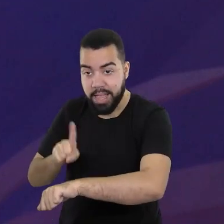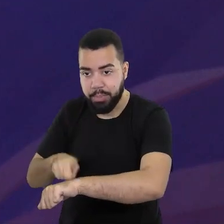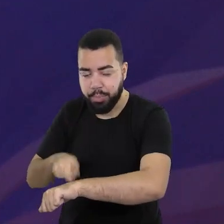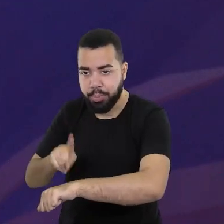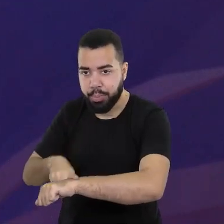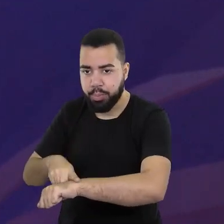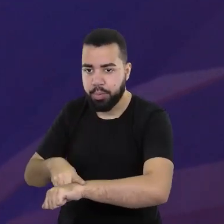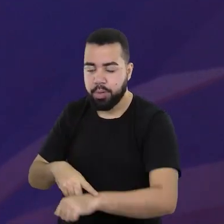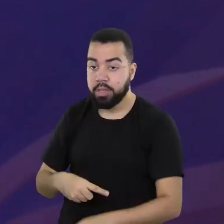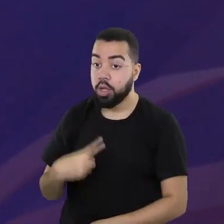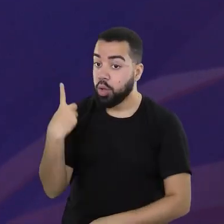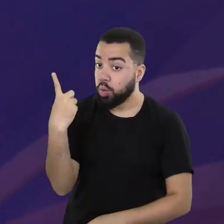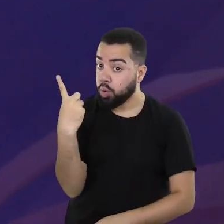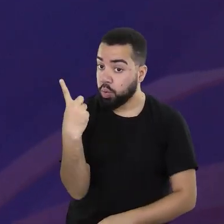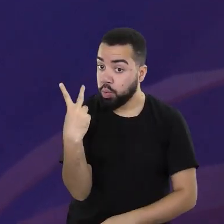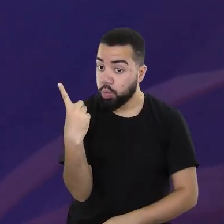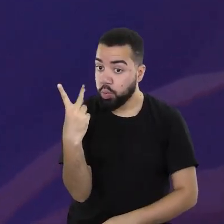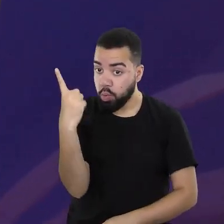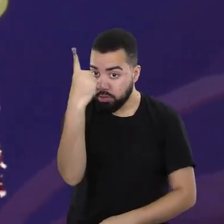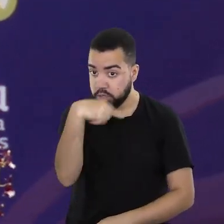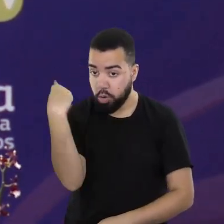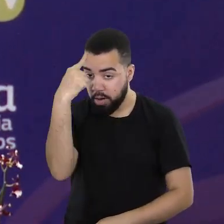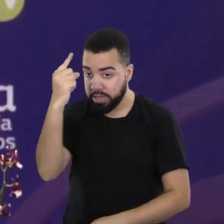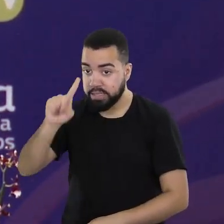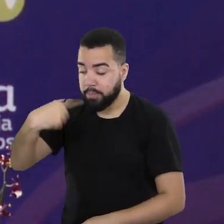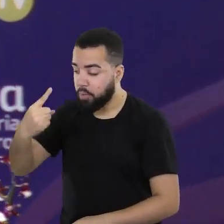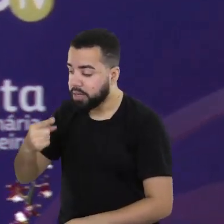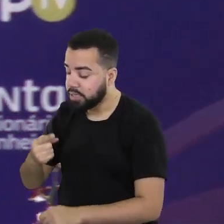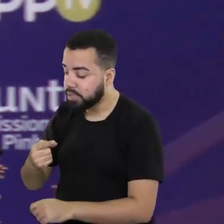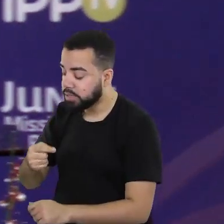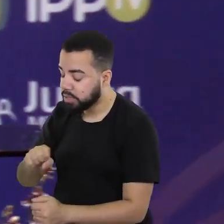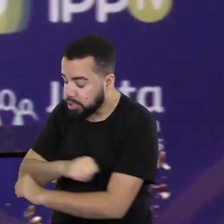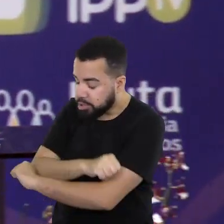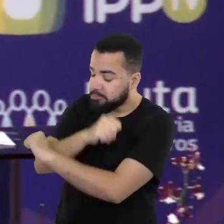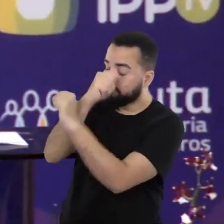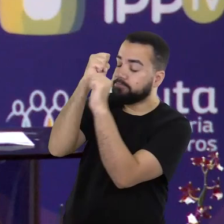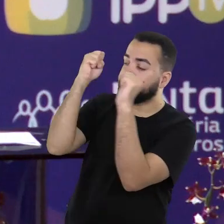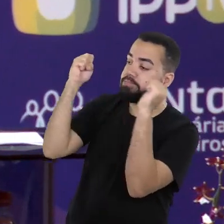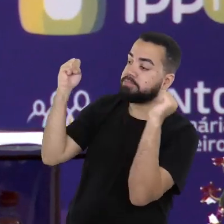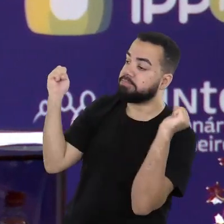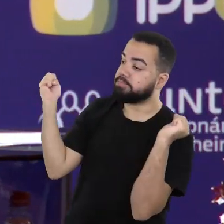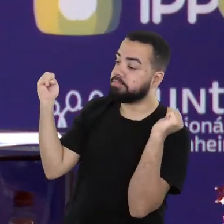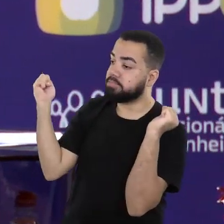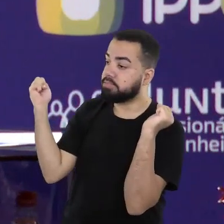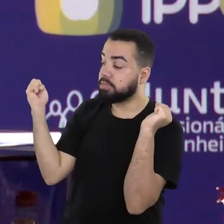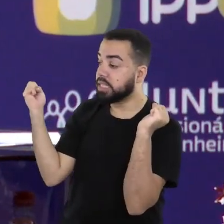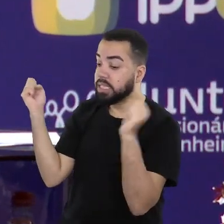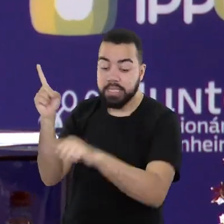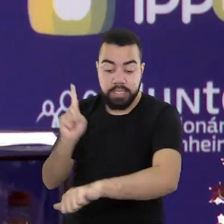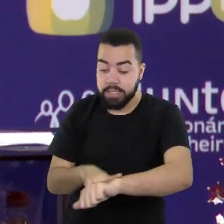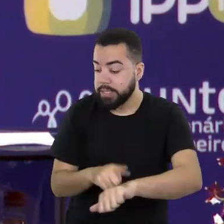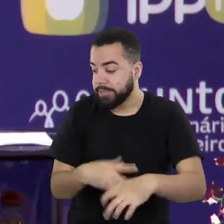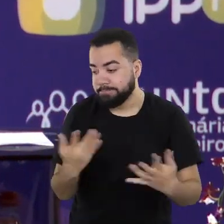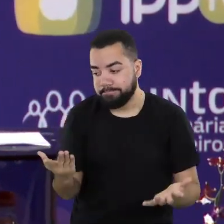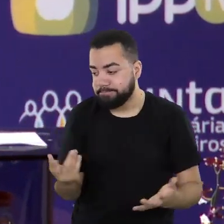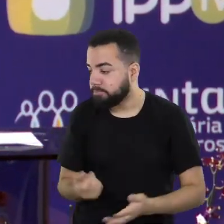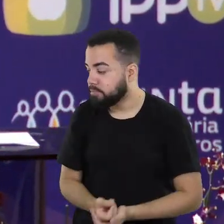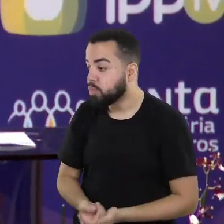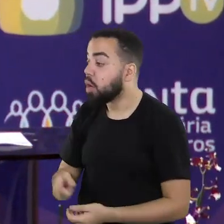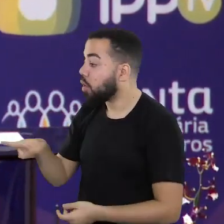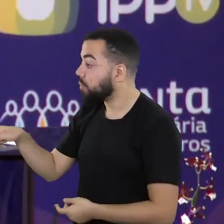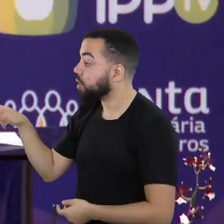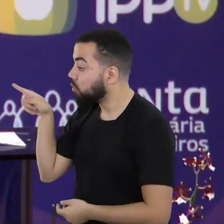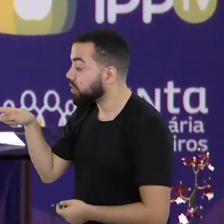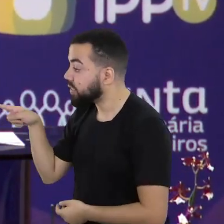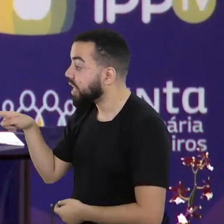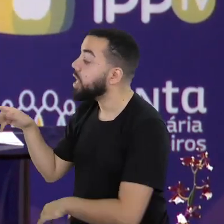as 12 horas depois do problema, do ferimento tratado. Ele acorda agora, ele está cheio de compromisso. Ele está cheio de